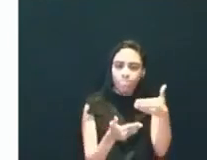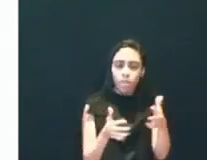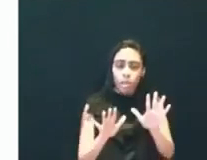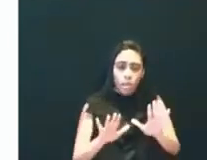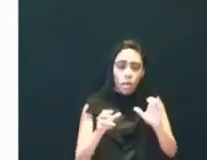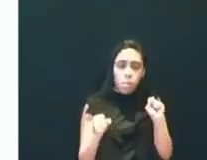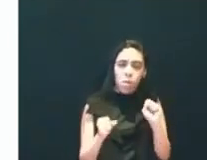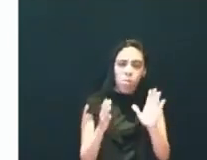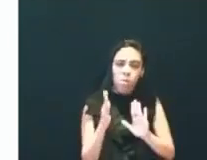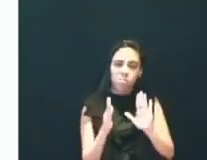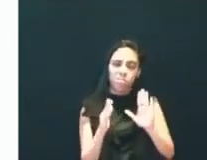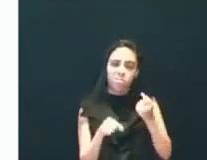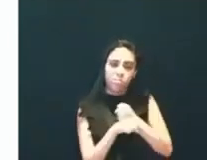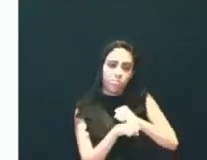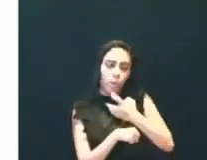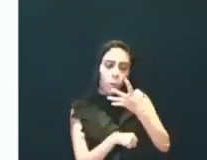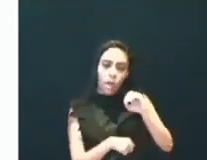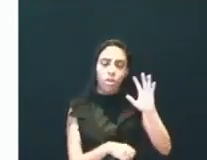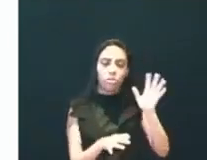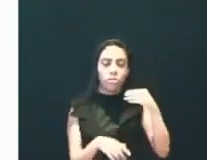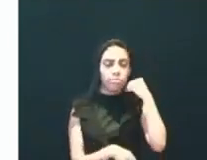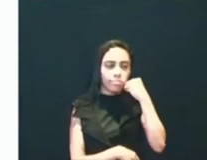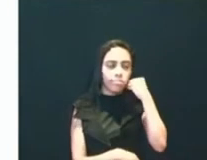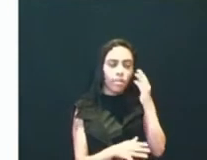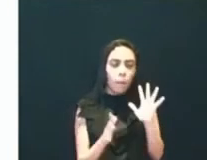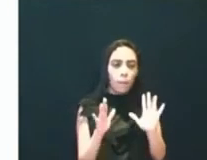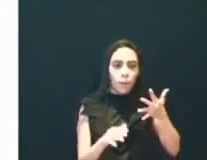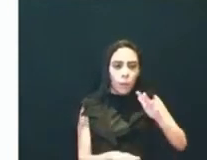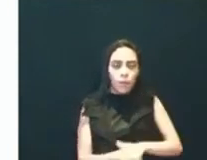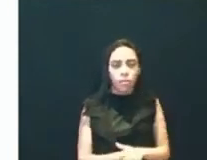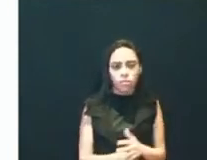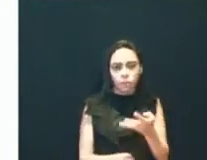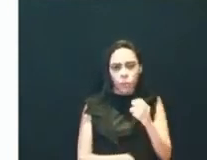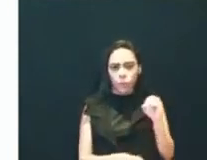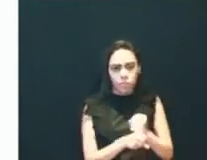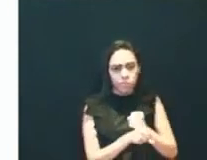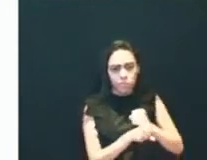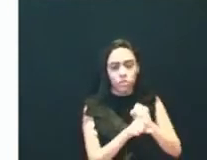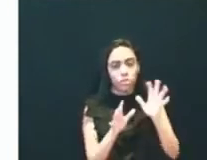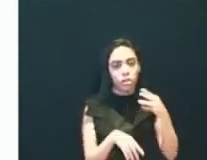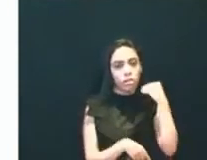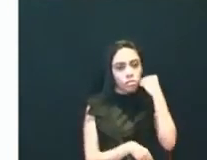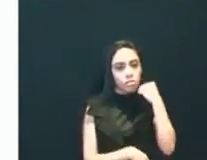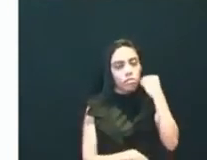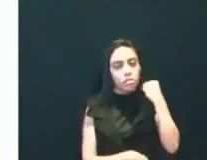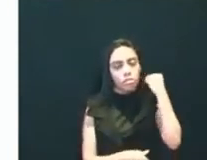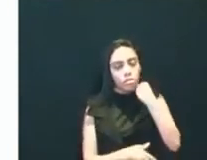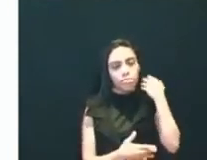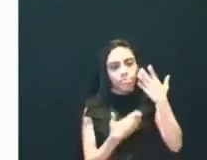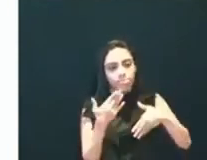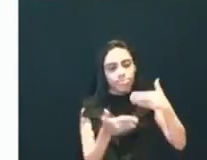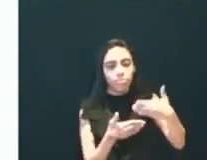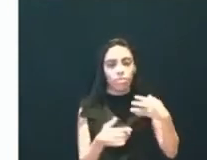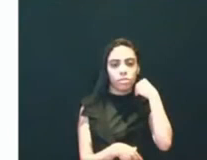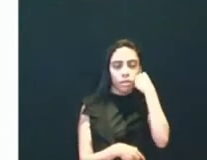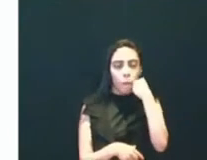aí seus 40 anos, 40, no máximo 40 anos, que a gente está fazendo ele com